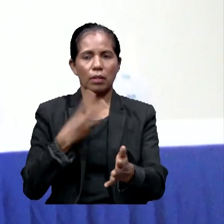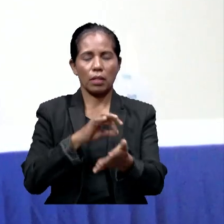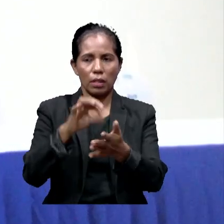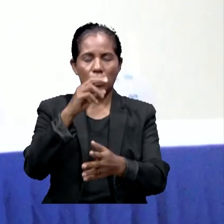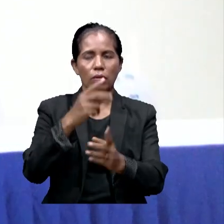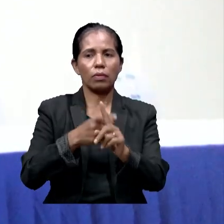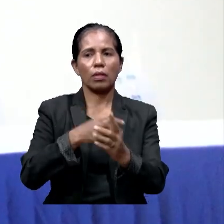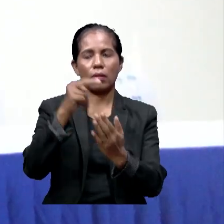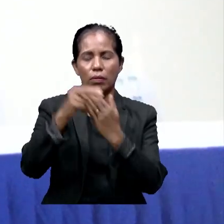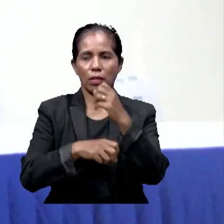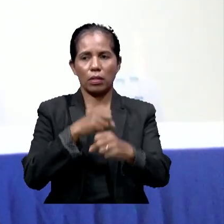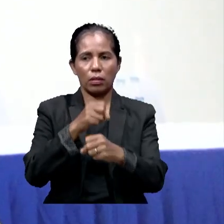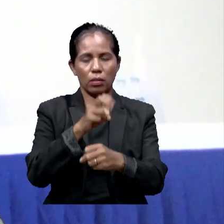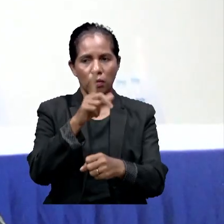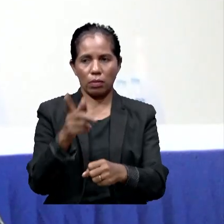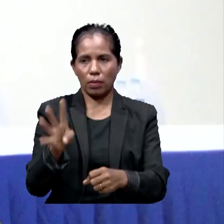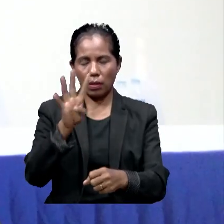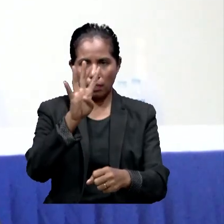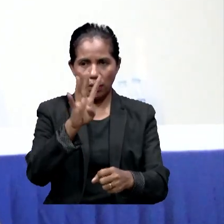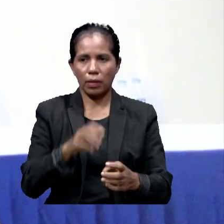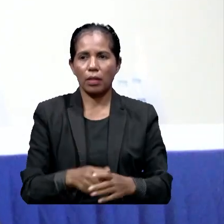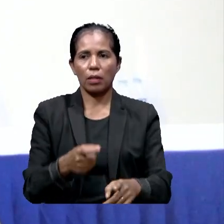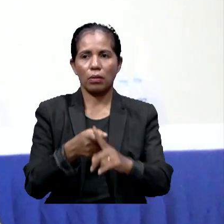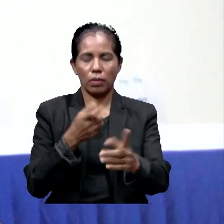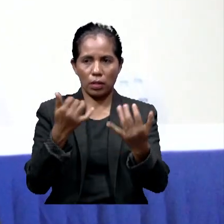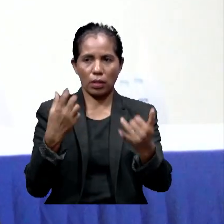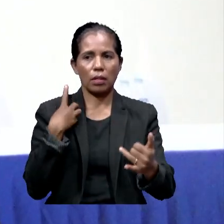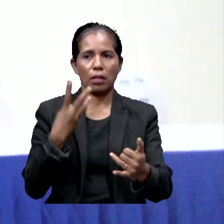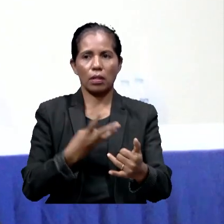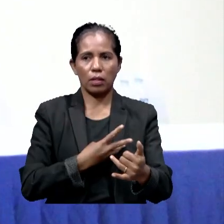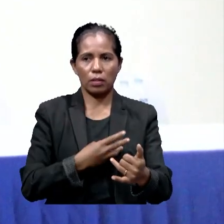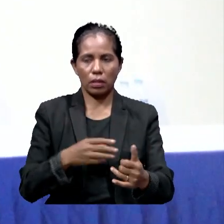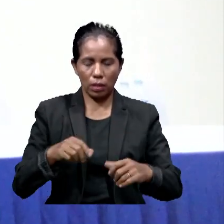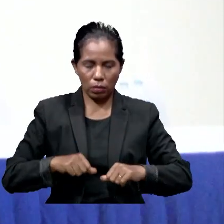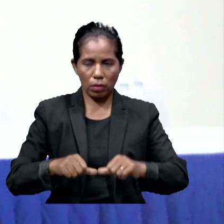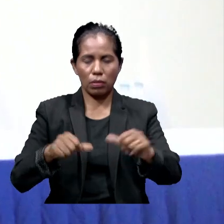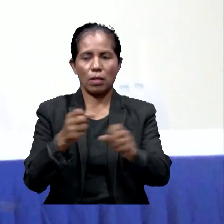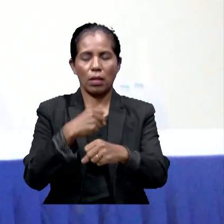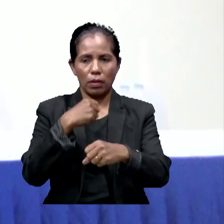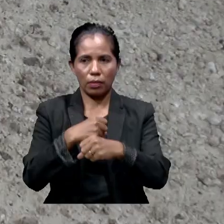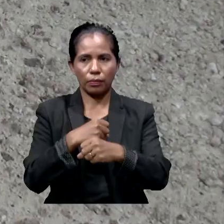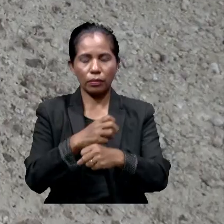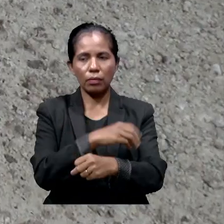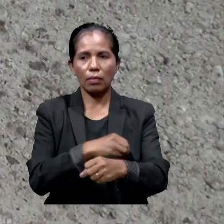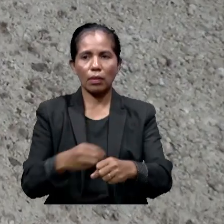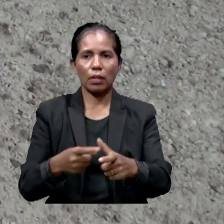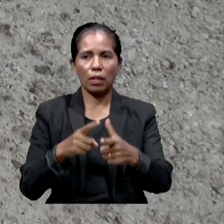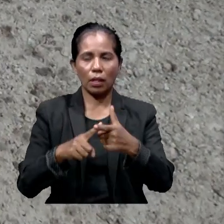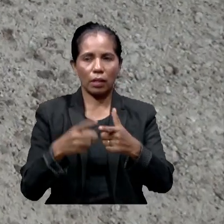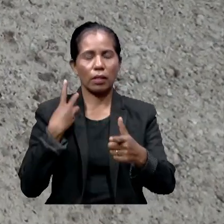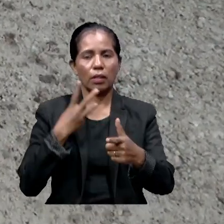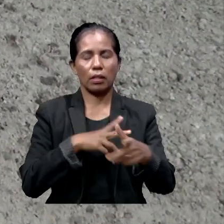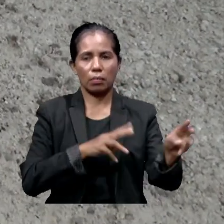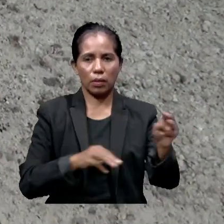tinang kotu 2024 Usi nekedas itania obra lao que zona obra lá significa ita